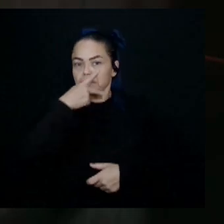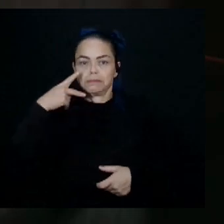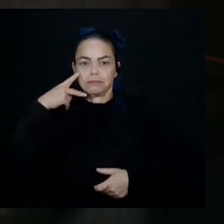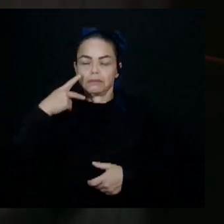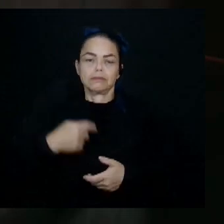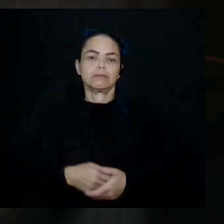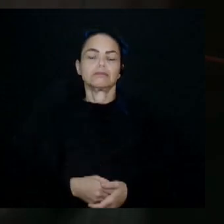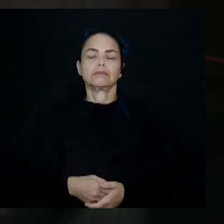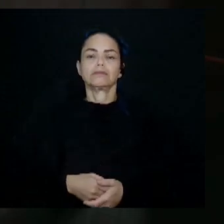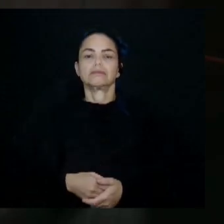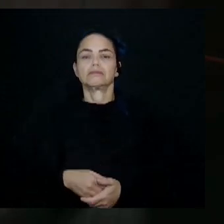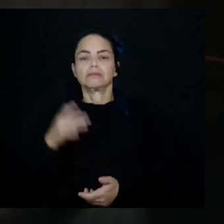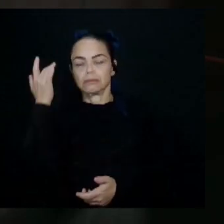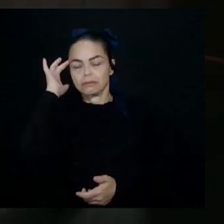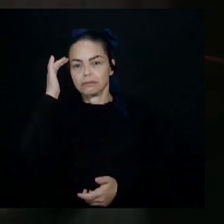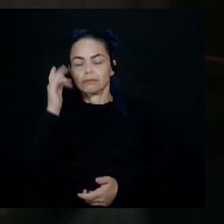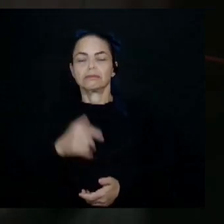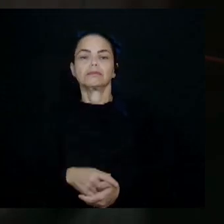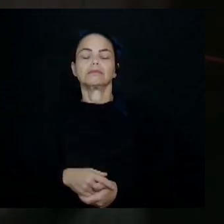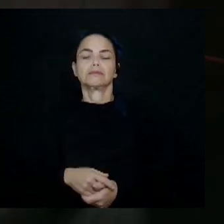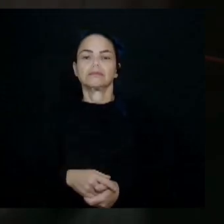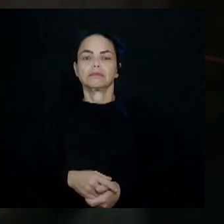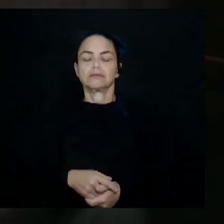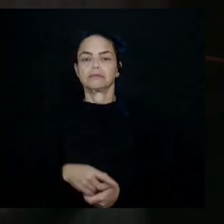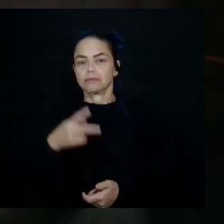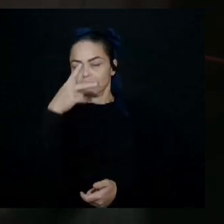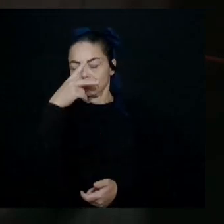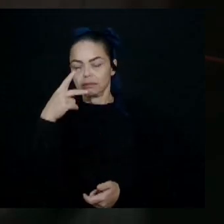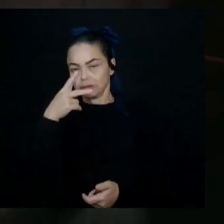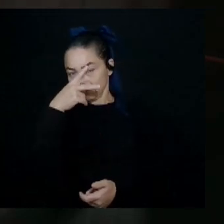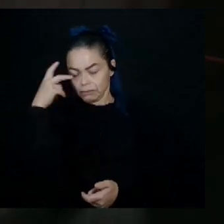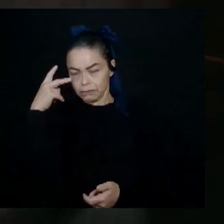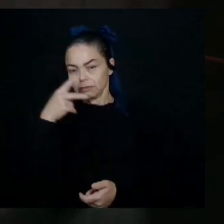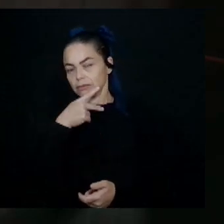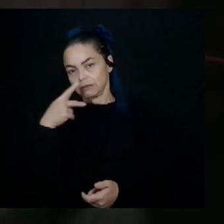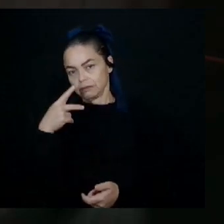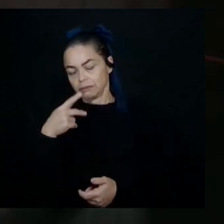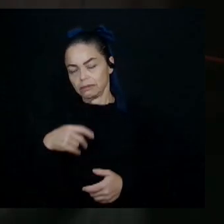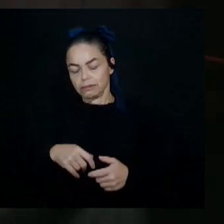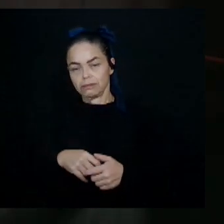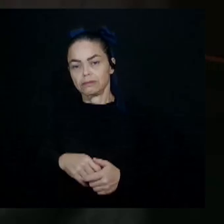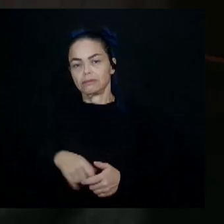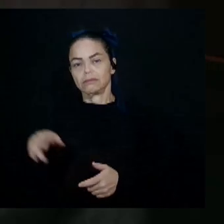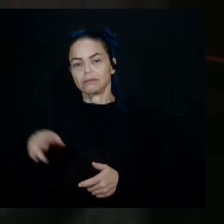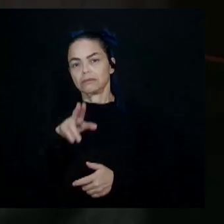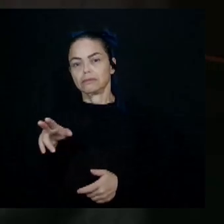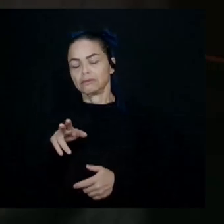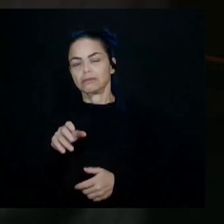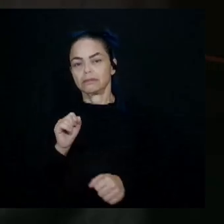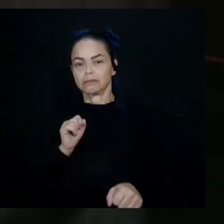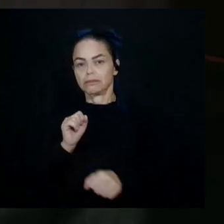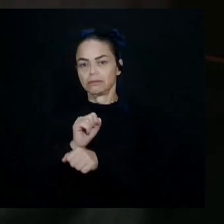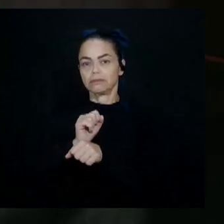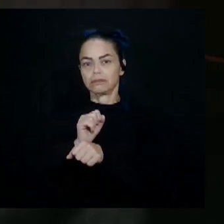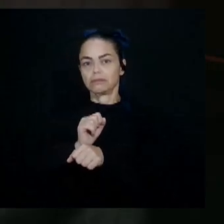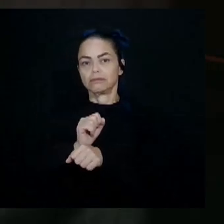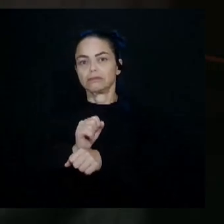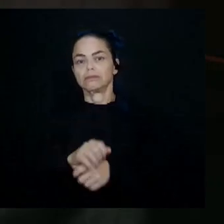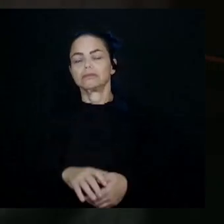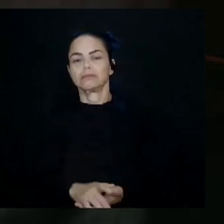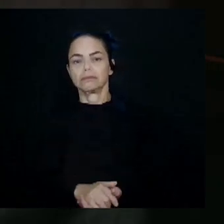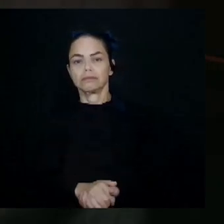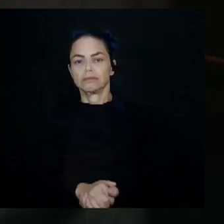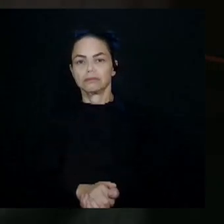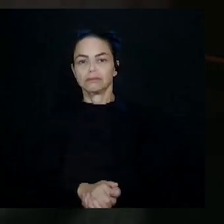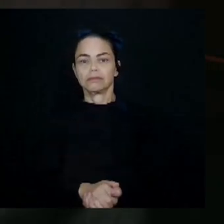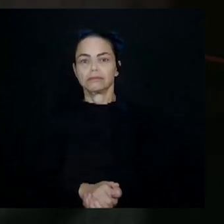acha que é natural, mas a gente precisa entender que nós precisamos intervir nisso e